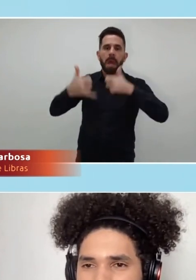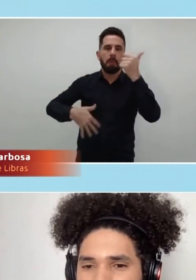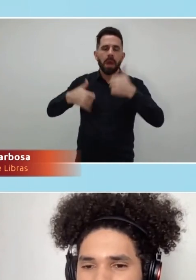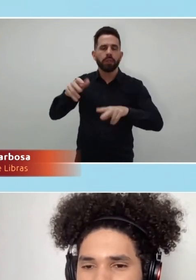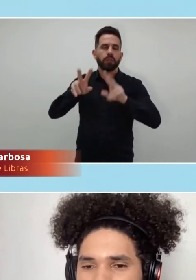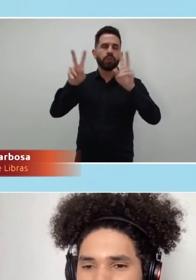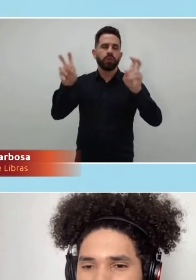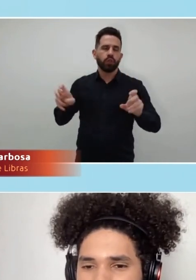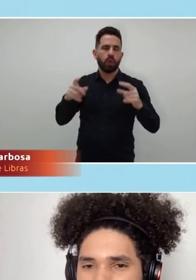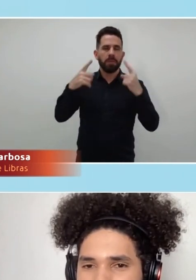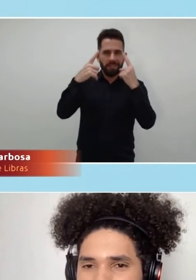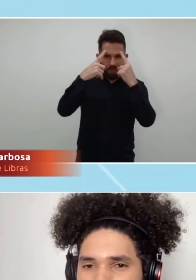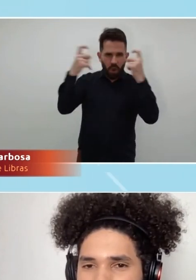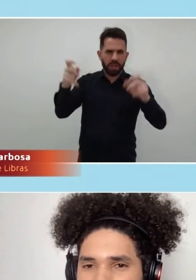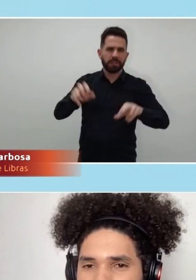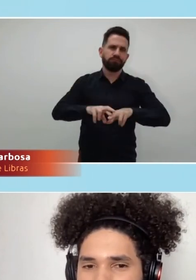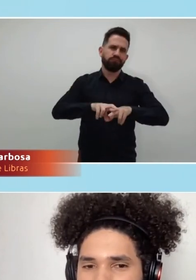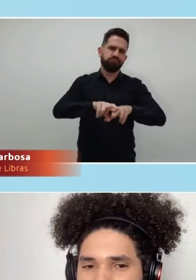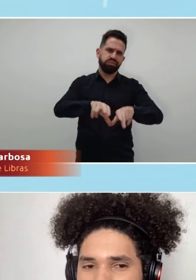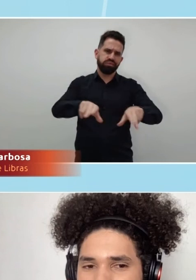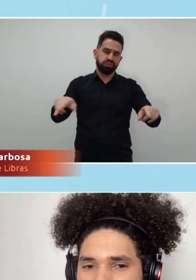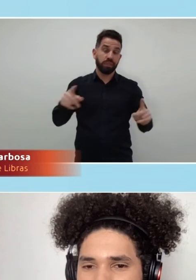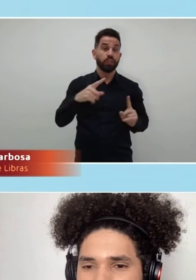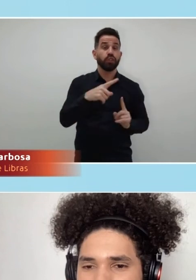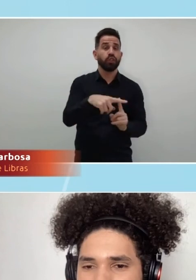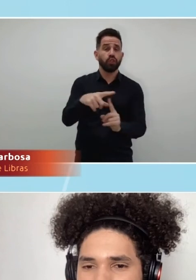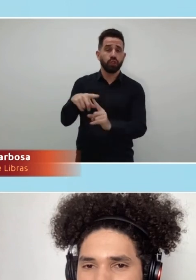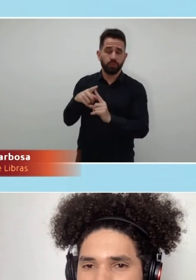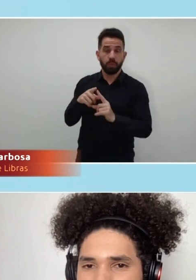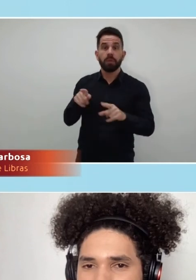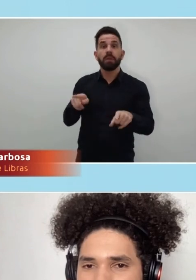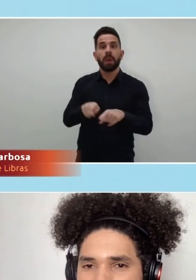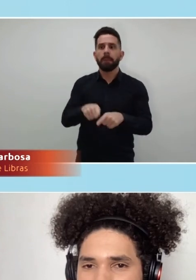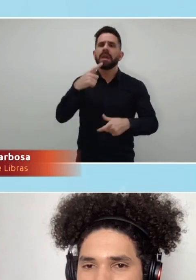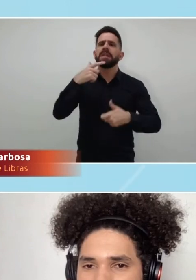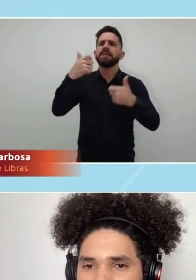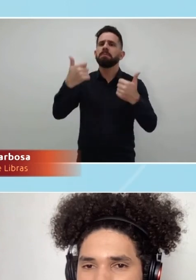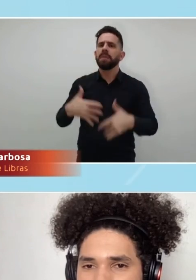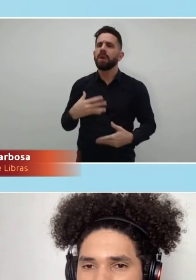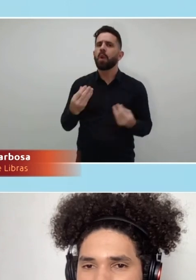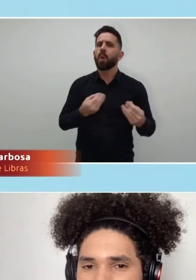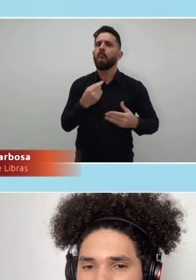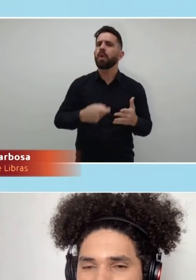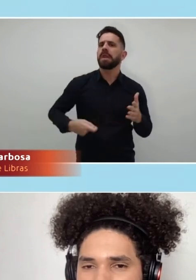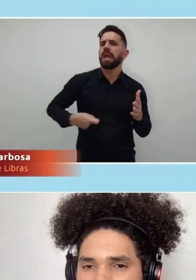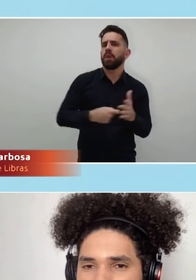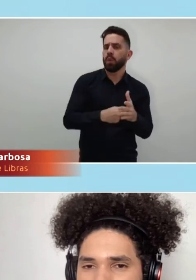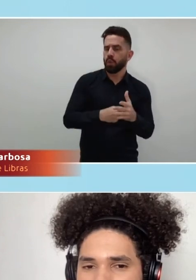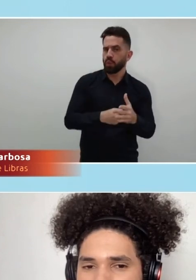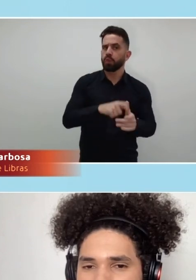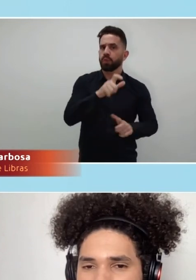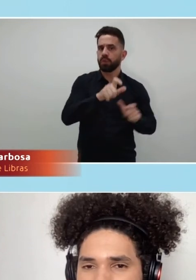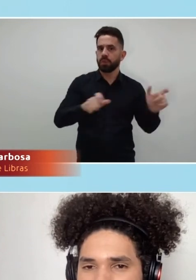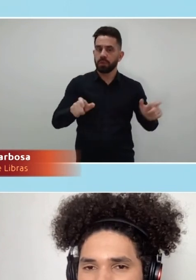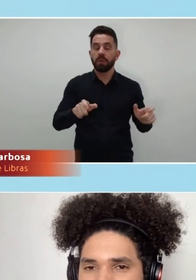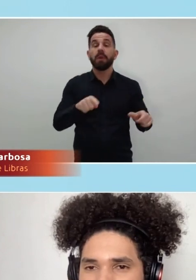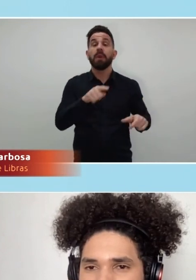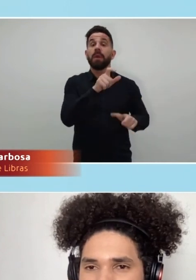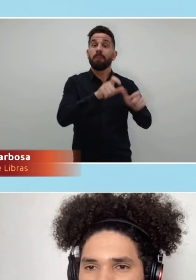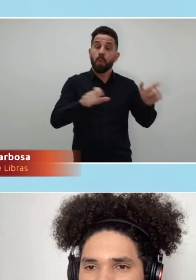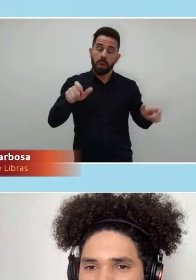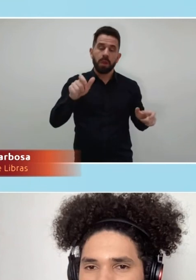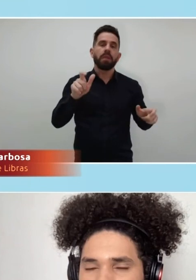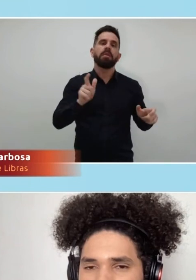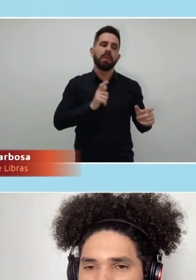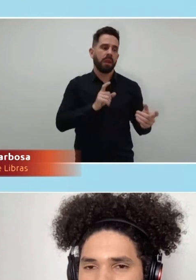violência doméstica e também que explicam como fazer denúncias. Além disso, elas recebem atendimento jurídico, psicológico,